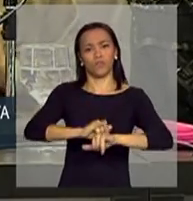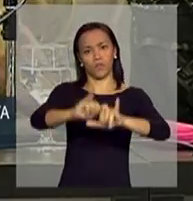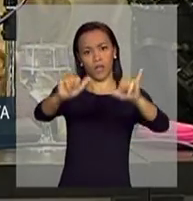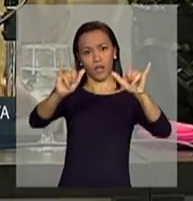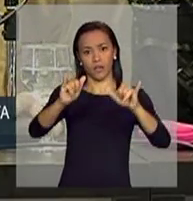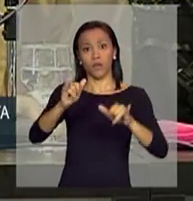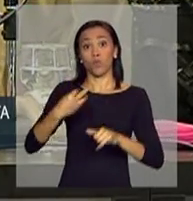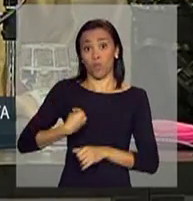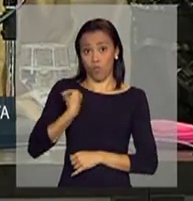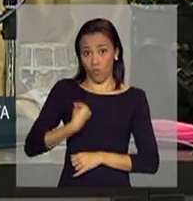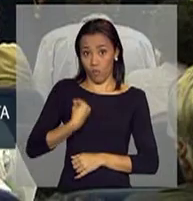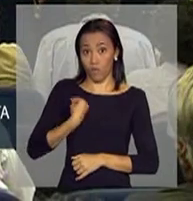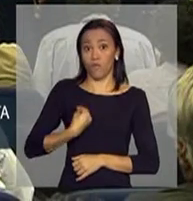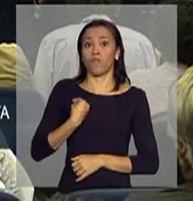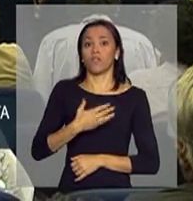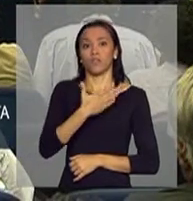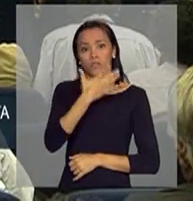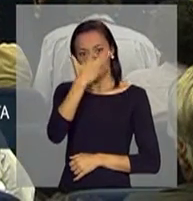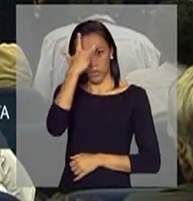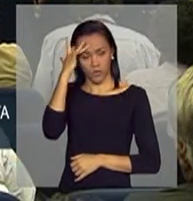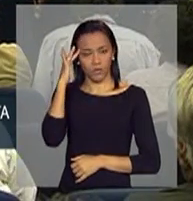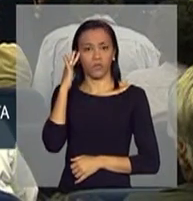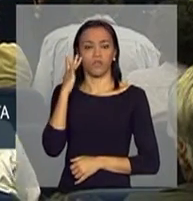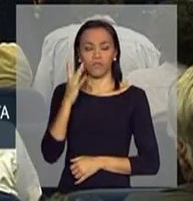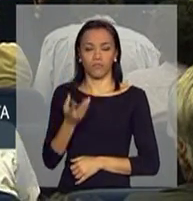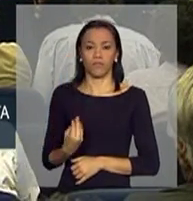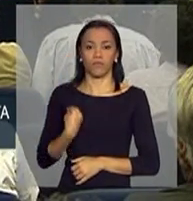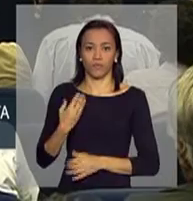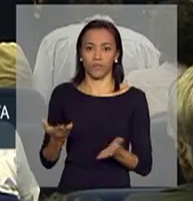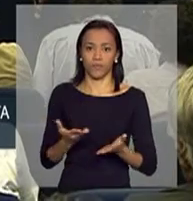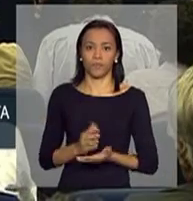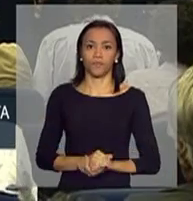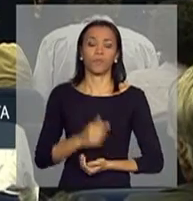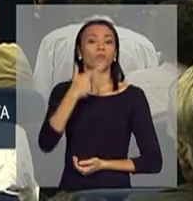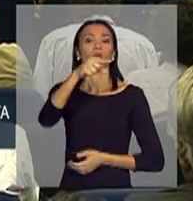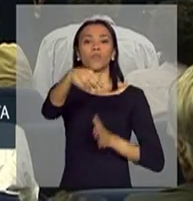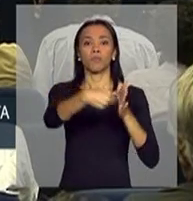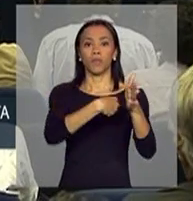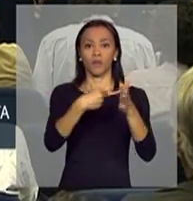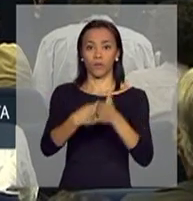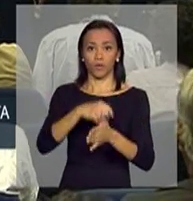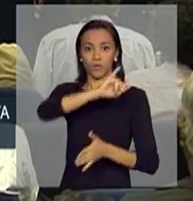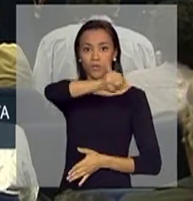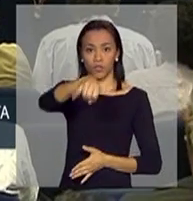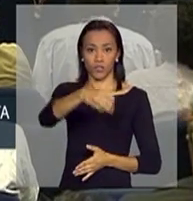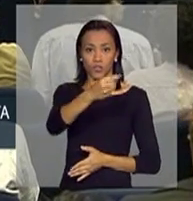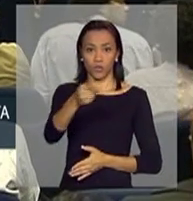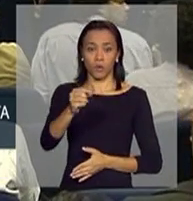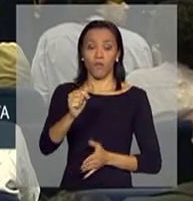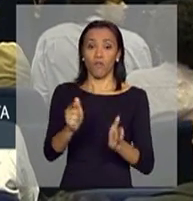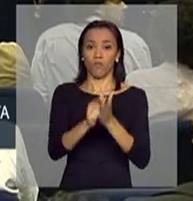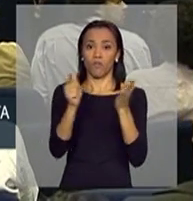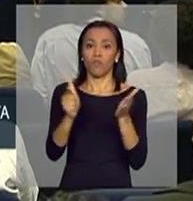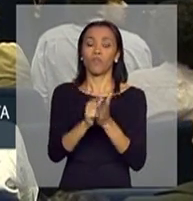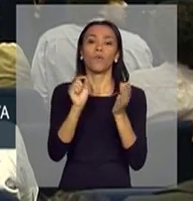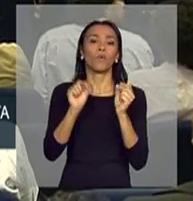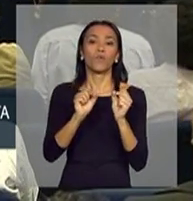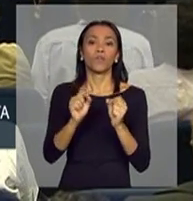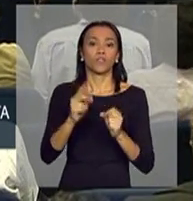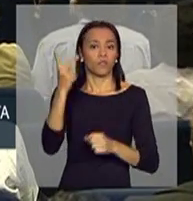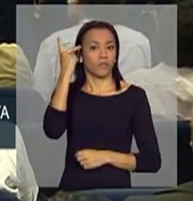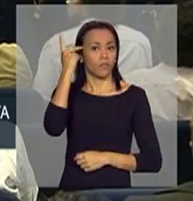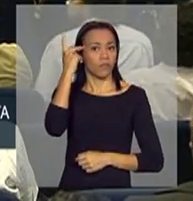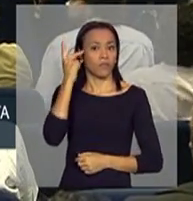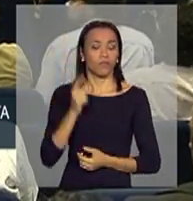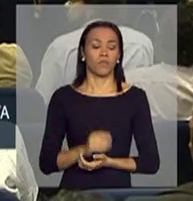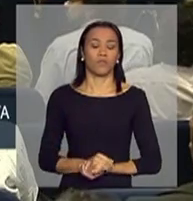Essa é a posição da comissão. É isso que vai ocorrer. Próxima pergunta, João Carlos Magalhães, da Folha de São Paulo, por gentileza. Bom dia,